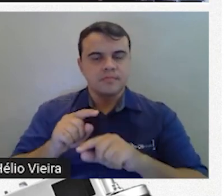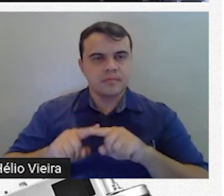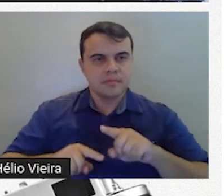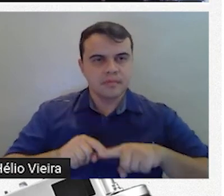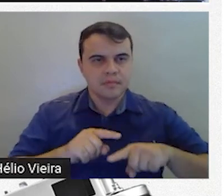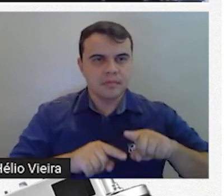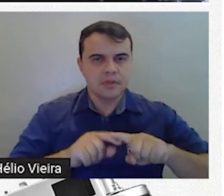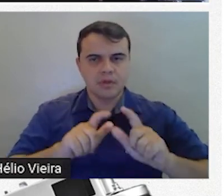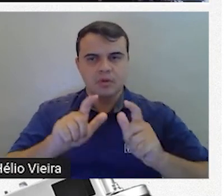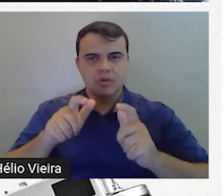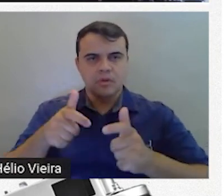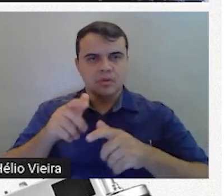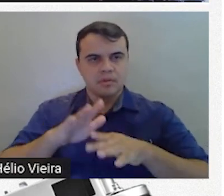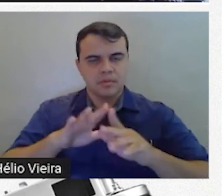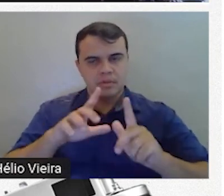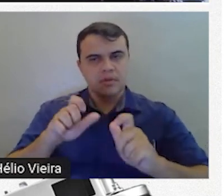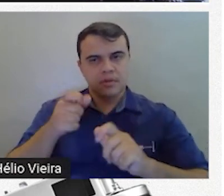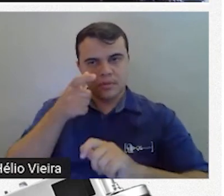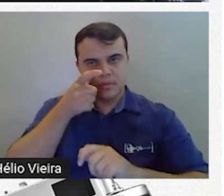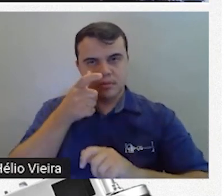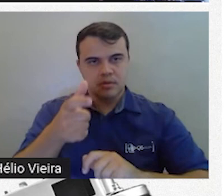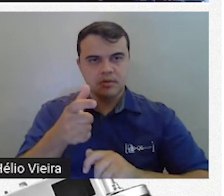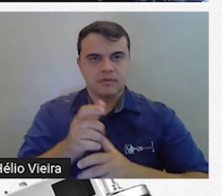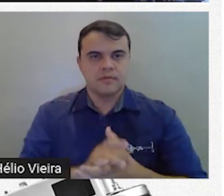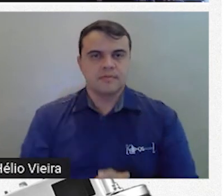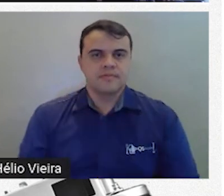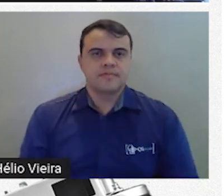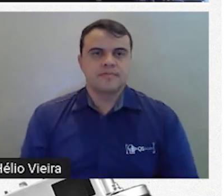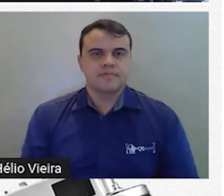deixar a imagem também mais interessante, né?